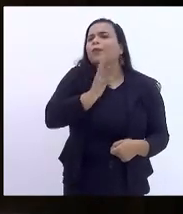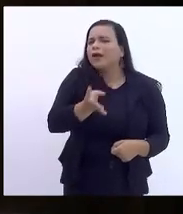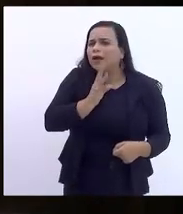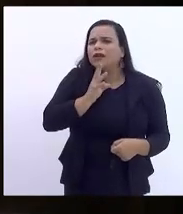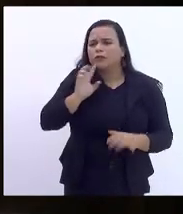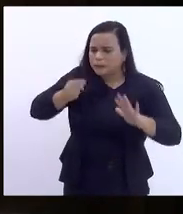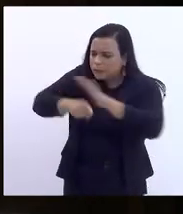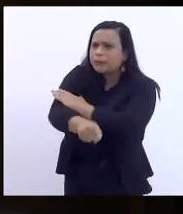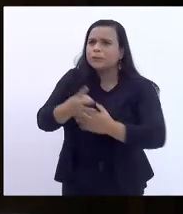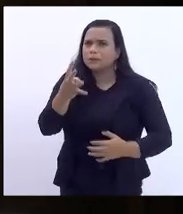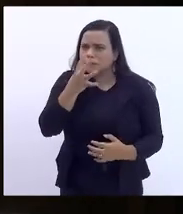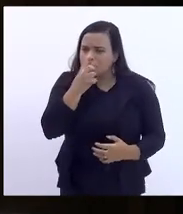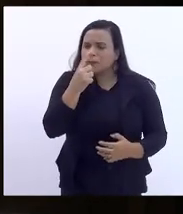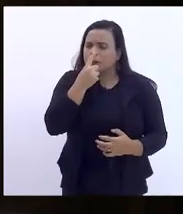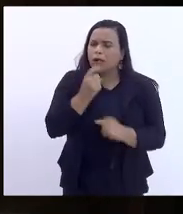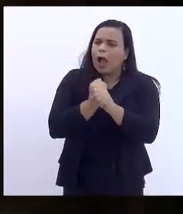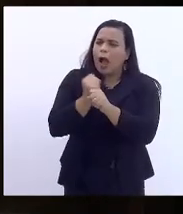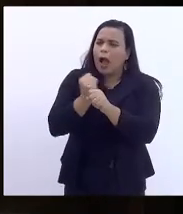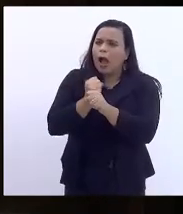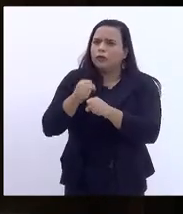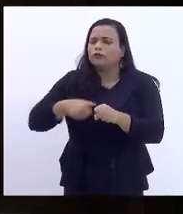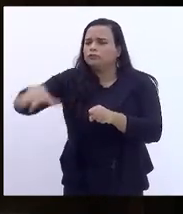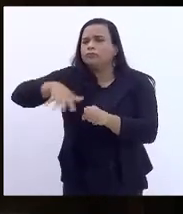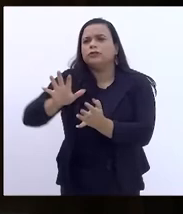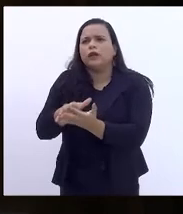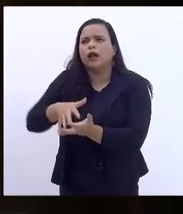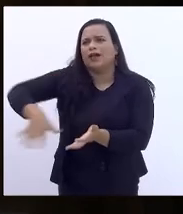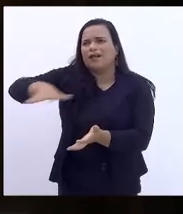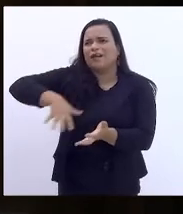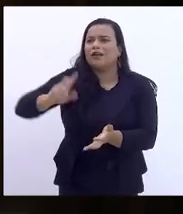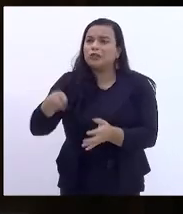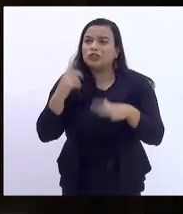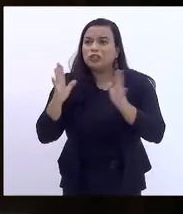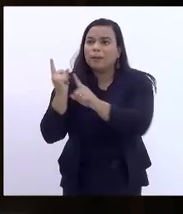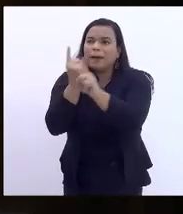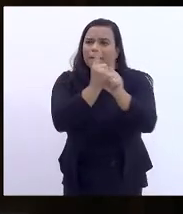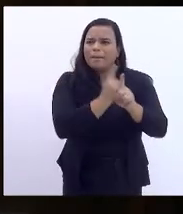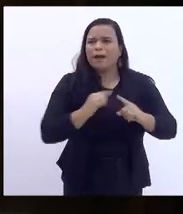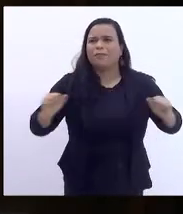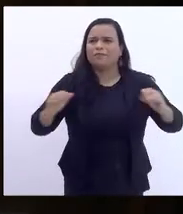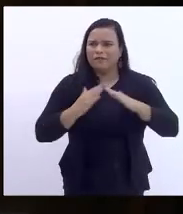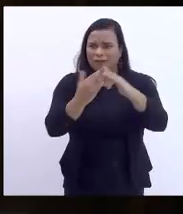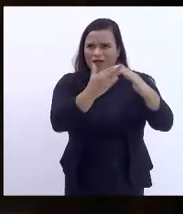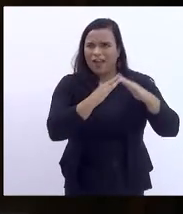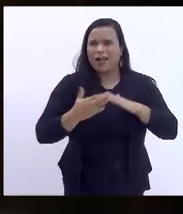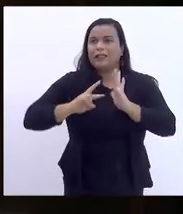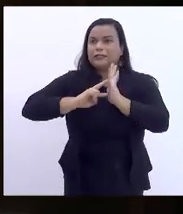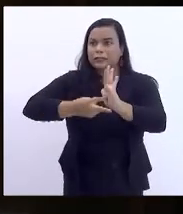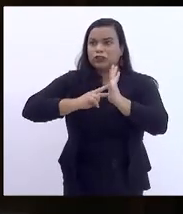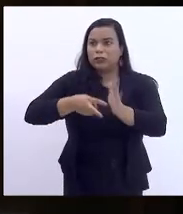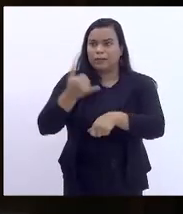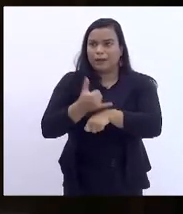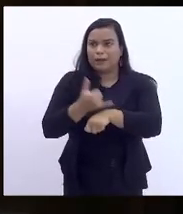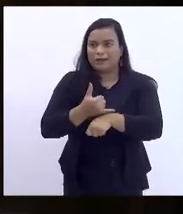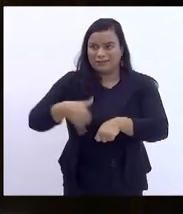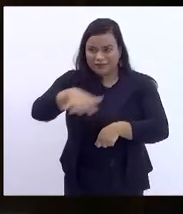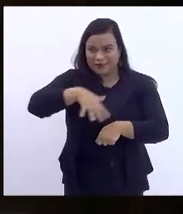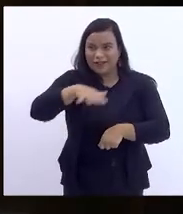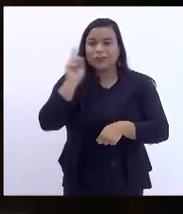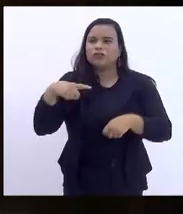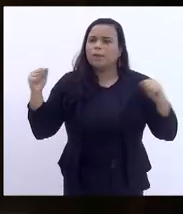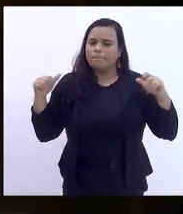mesmo. Há muito tempo jacaré nós já fizemos encontro de favela do sindicato dos metalúrgicos de 80